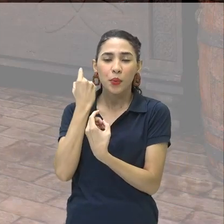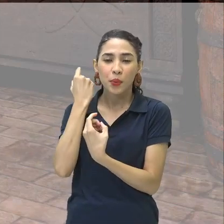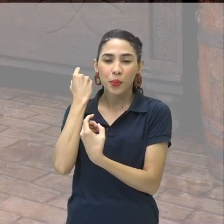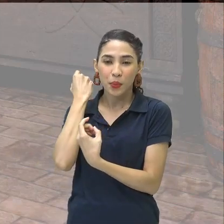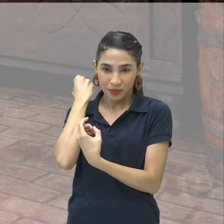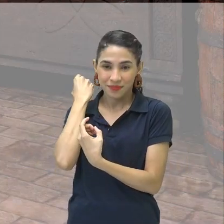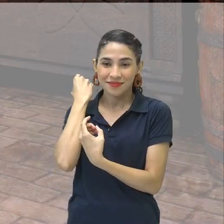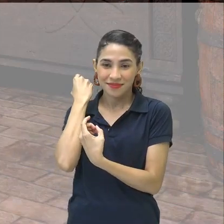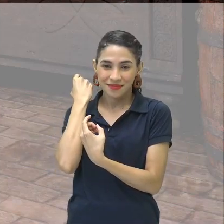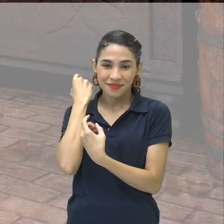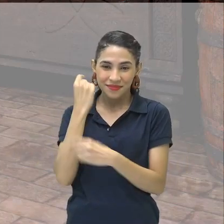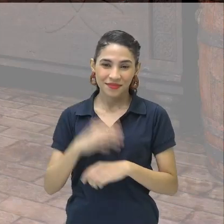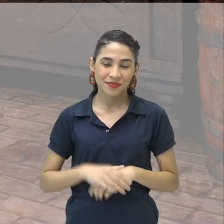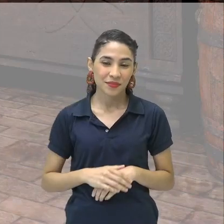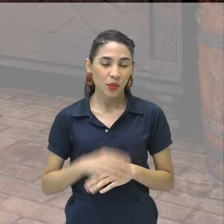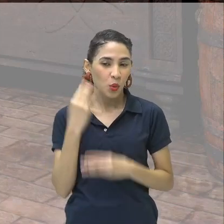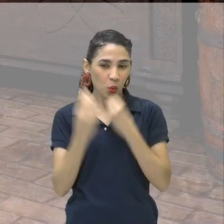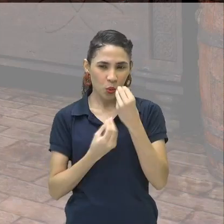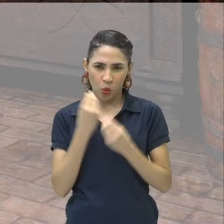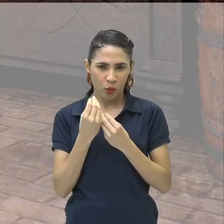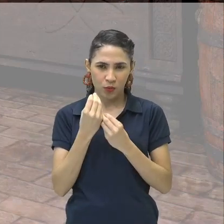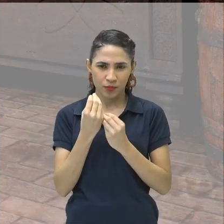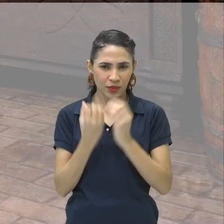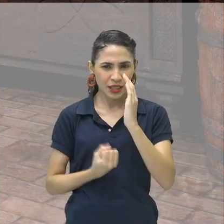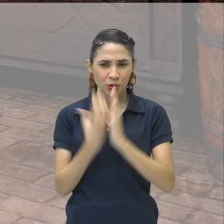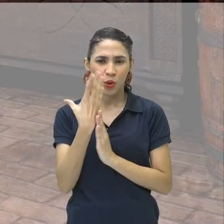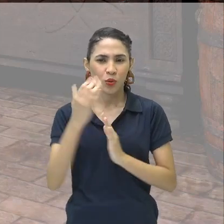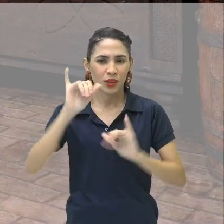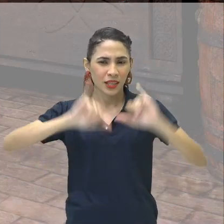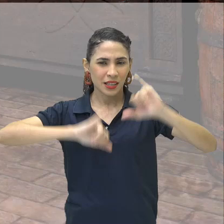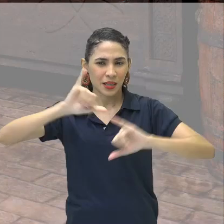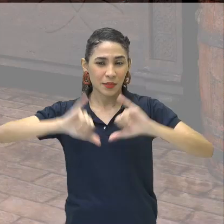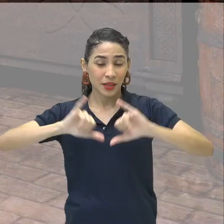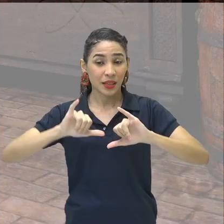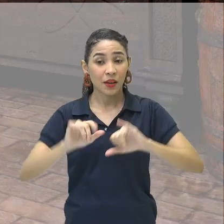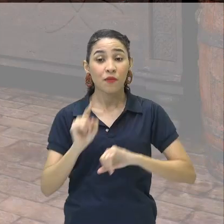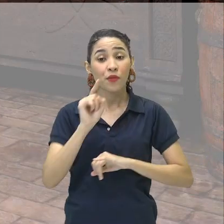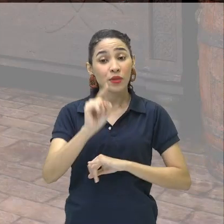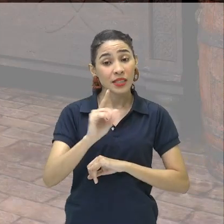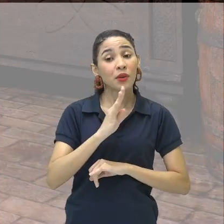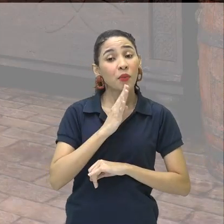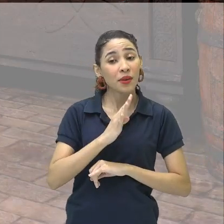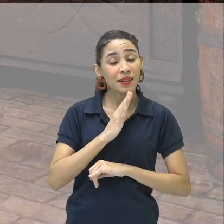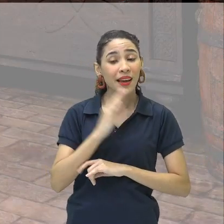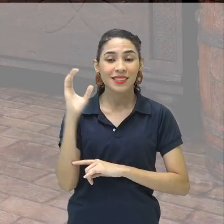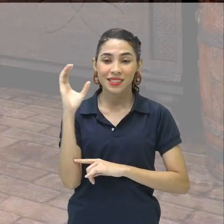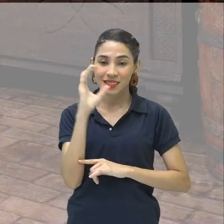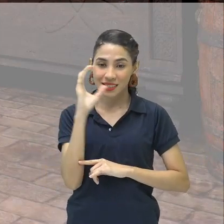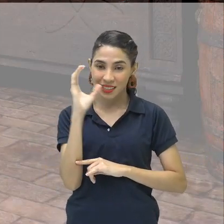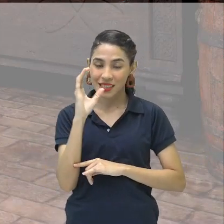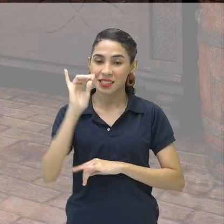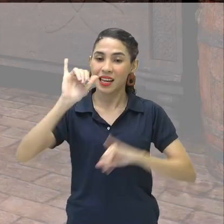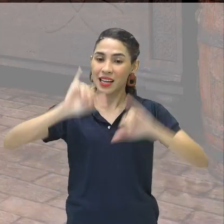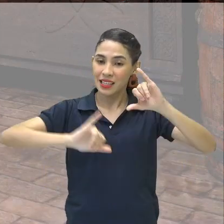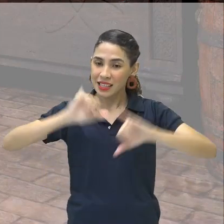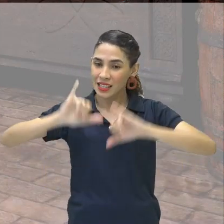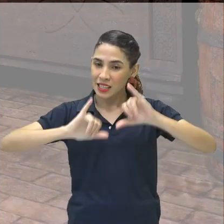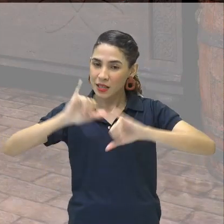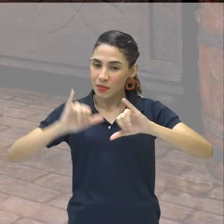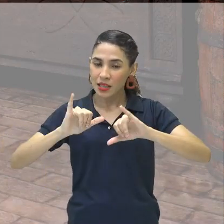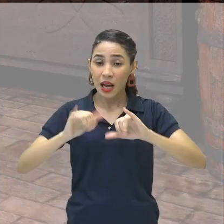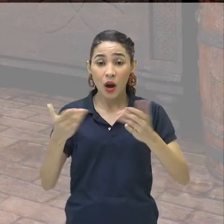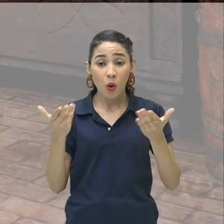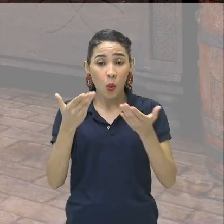assim, né, de onde a química surgiu, tá? A gente conhece essa ciência, né, a química, da maneira que